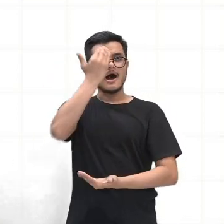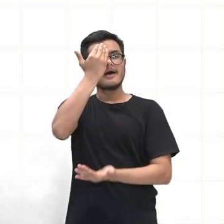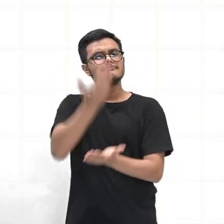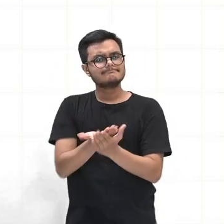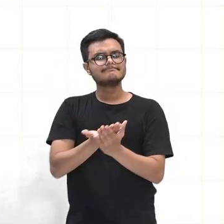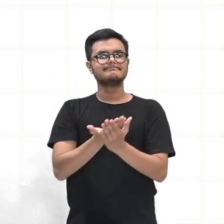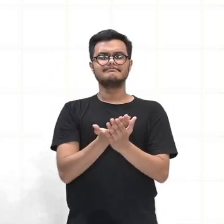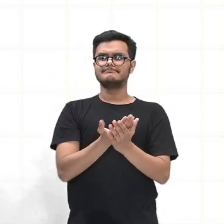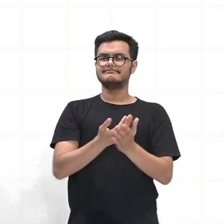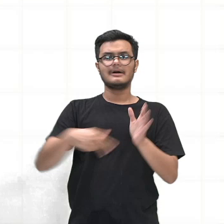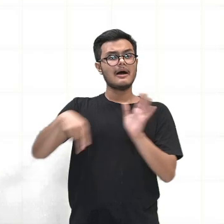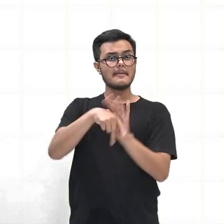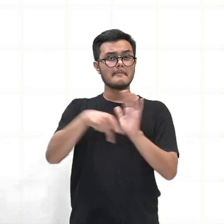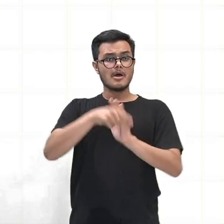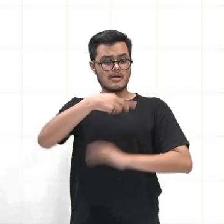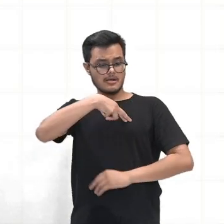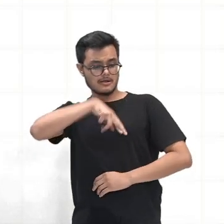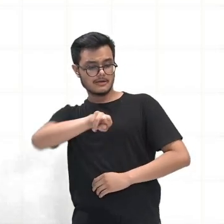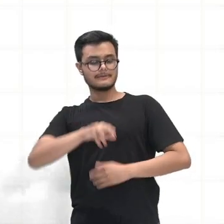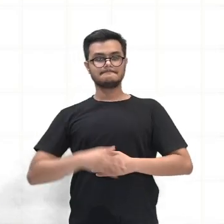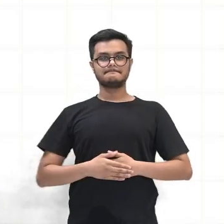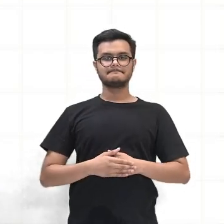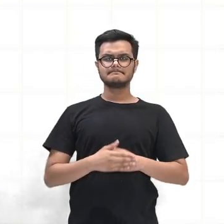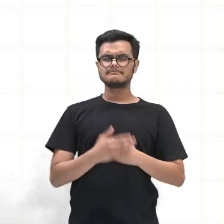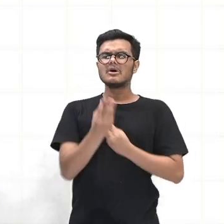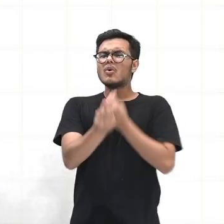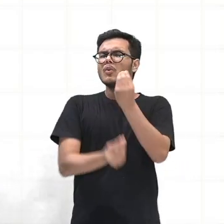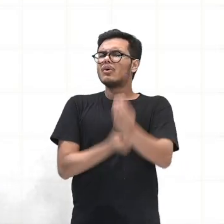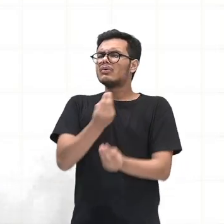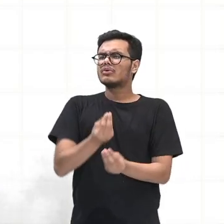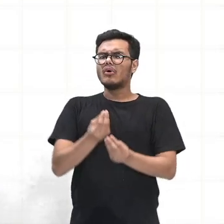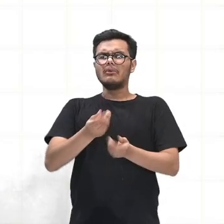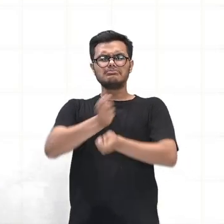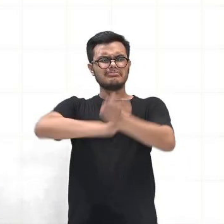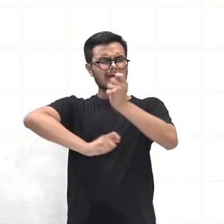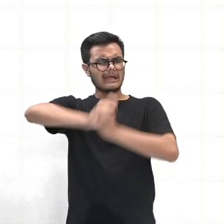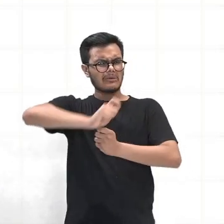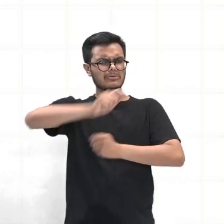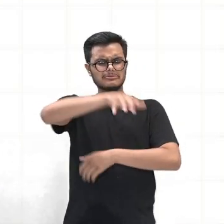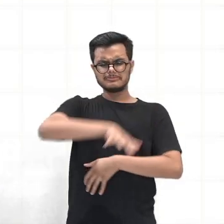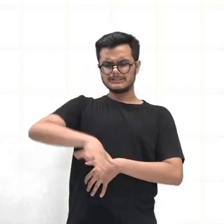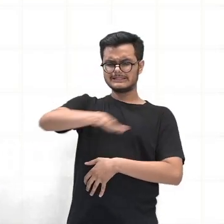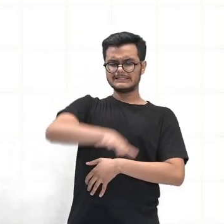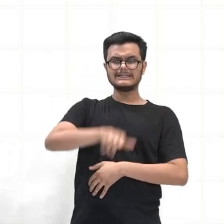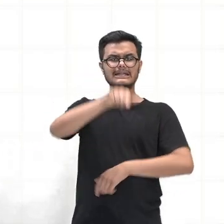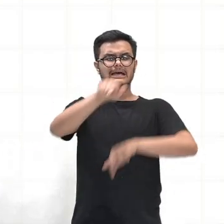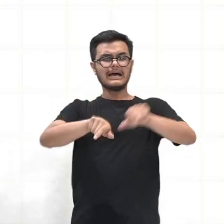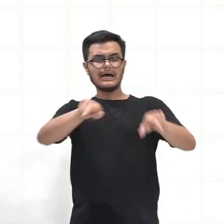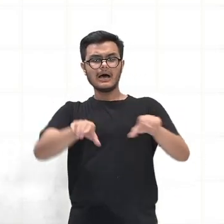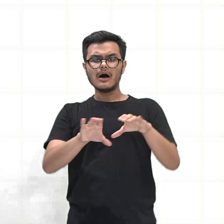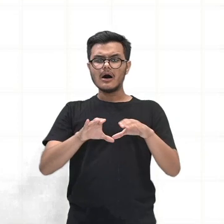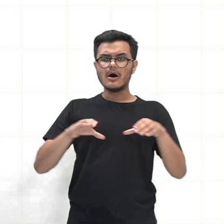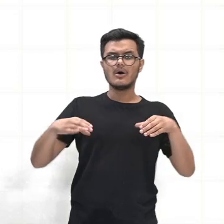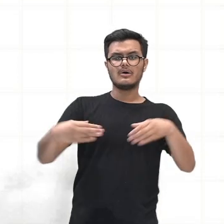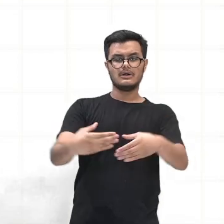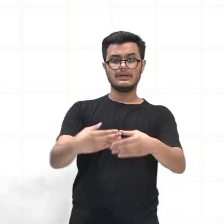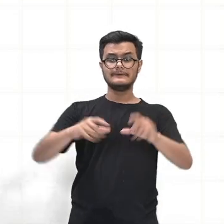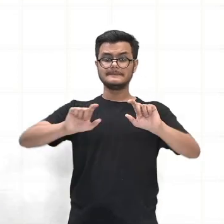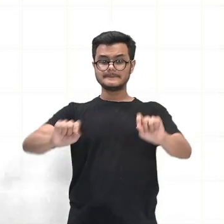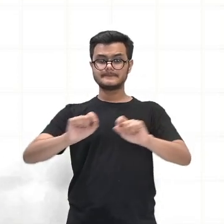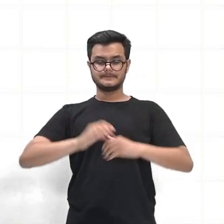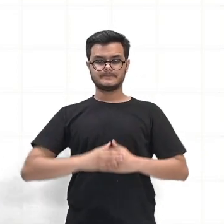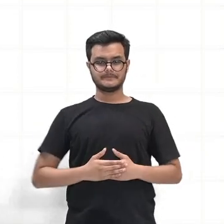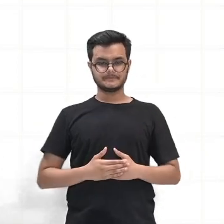espirituais. Olha só, e no âmbito econômico, as populações indígenas da Amazônia pré-colonial